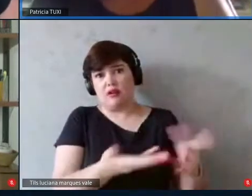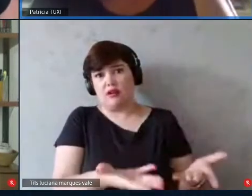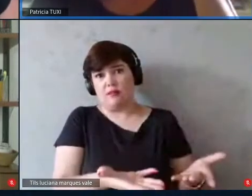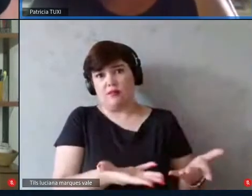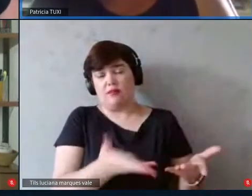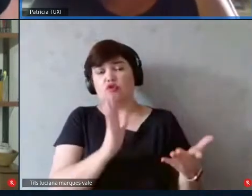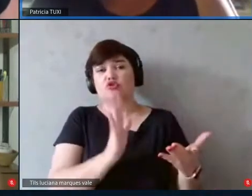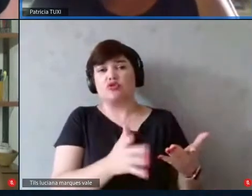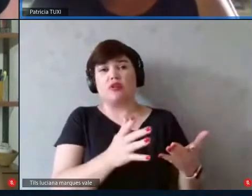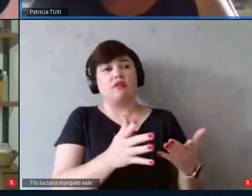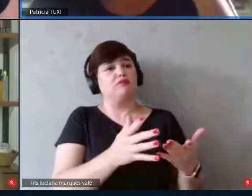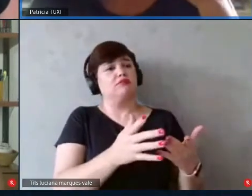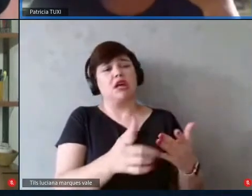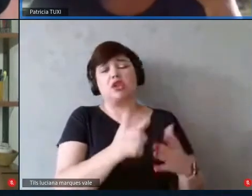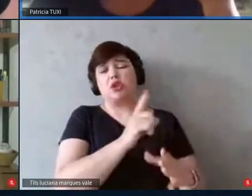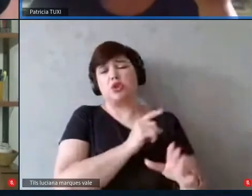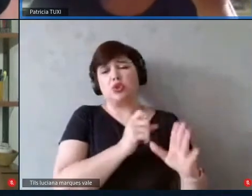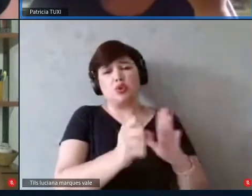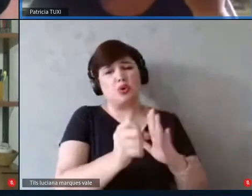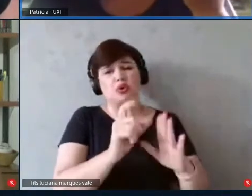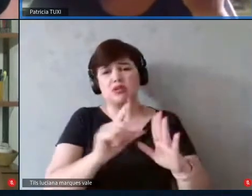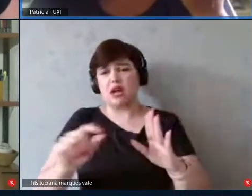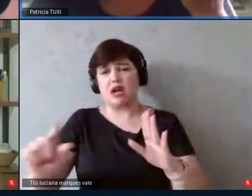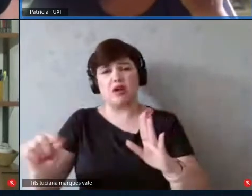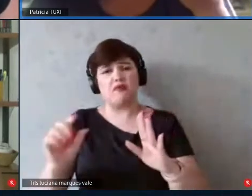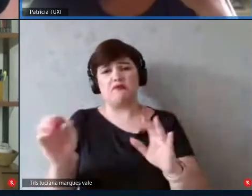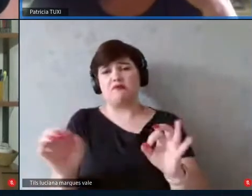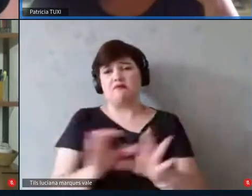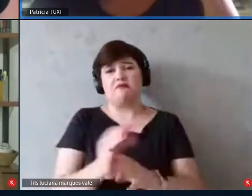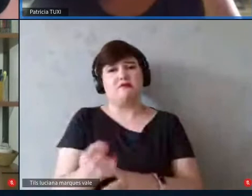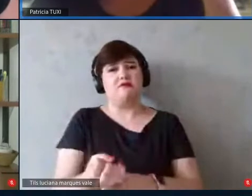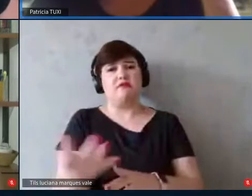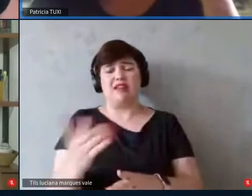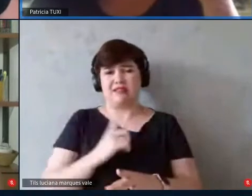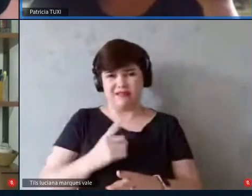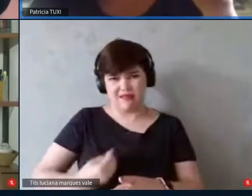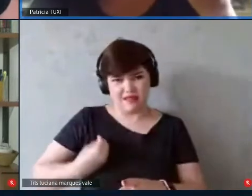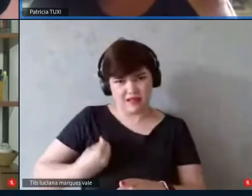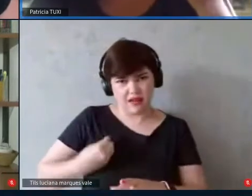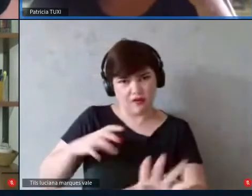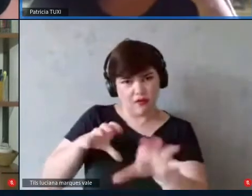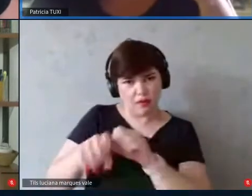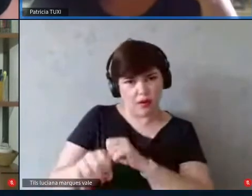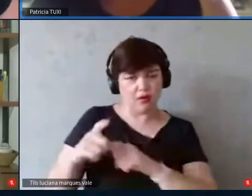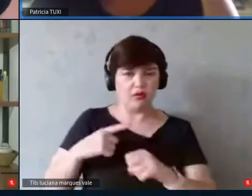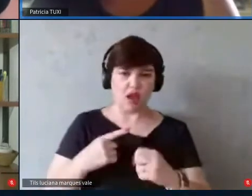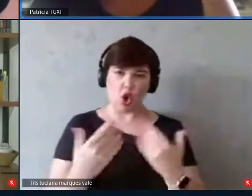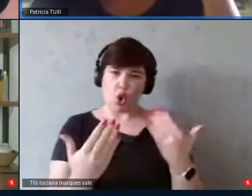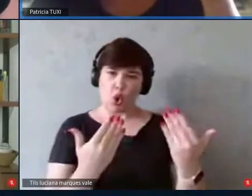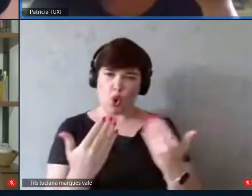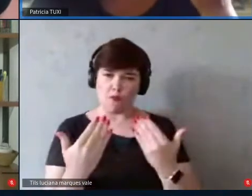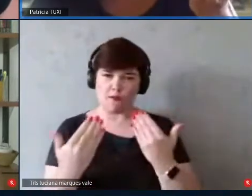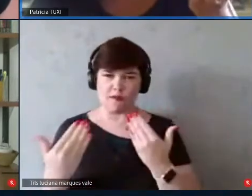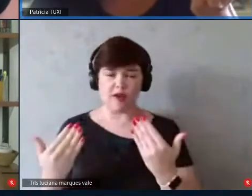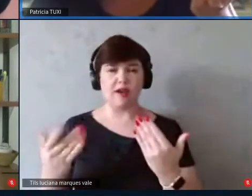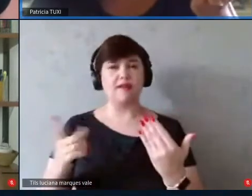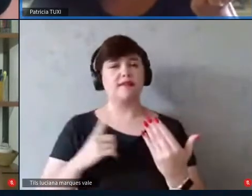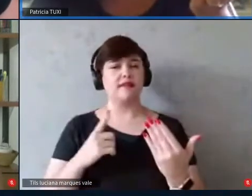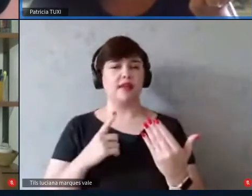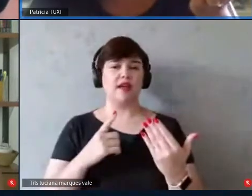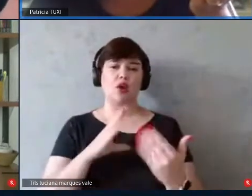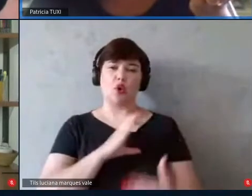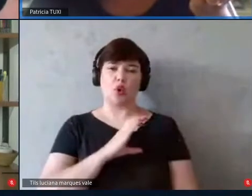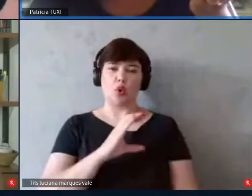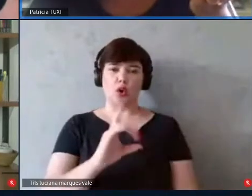Entraram e saíram vários. Existe uma formação, existe uma conversa, existe um